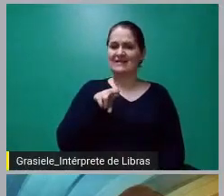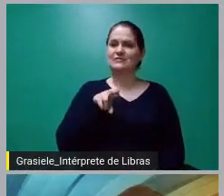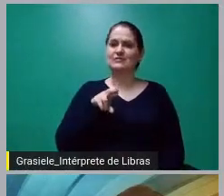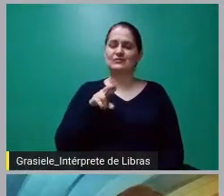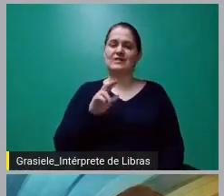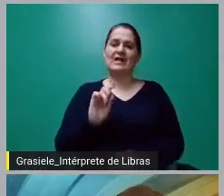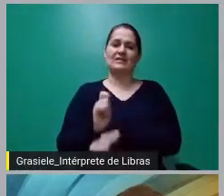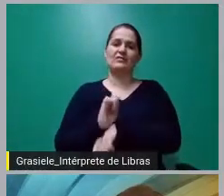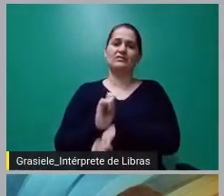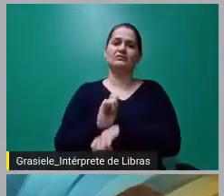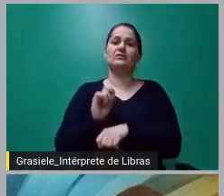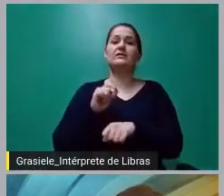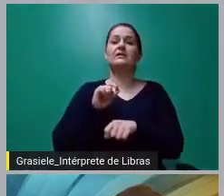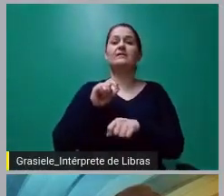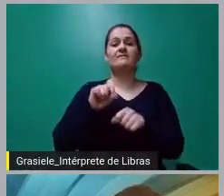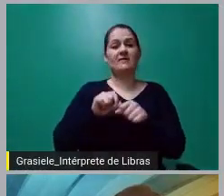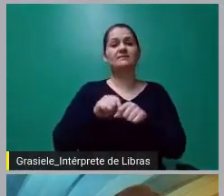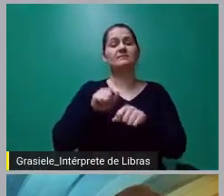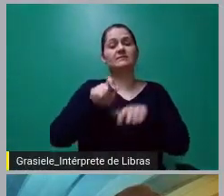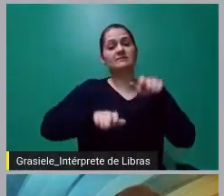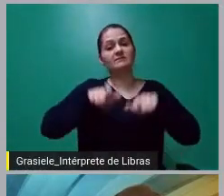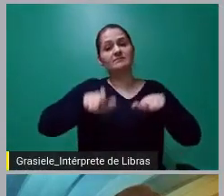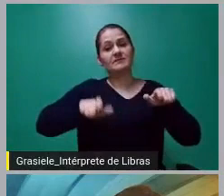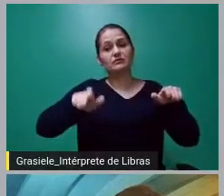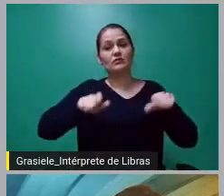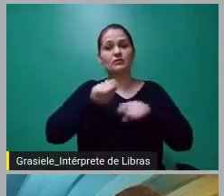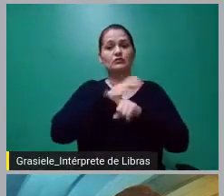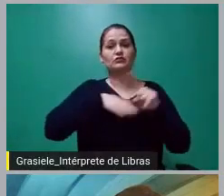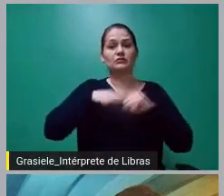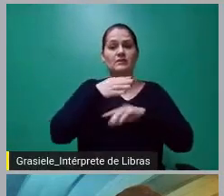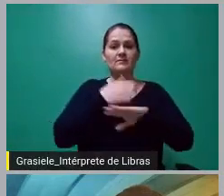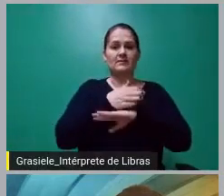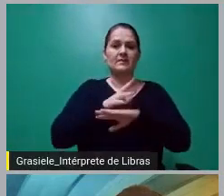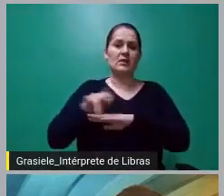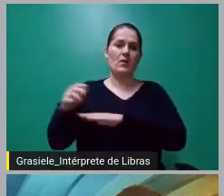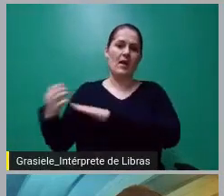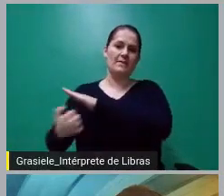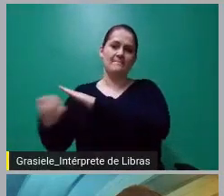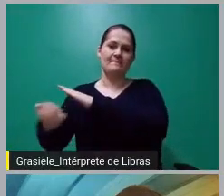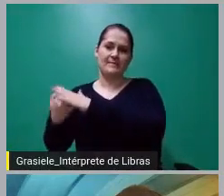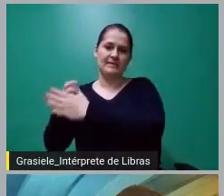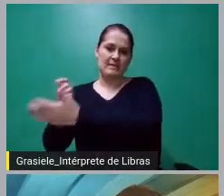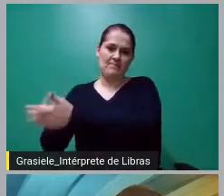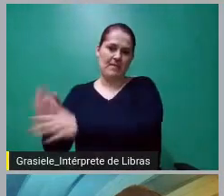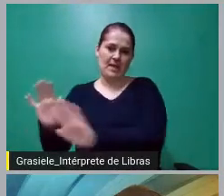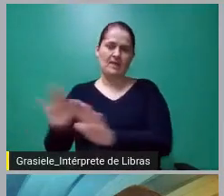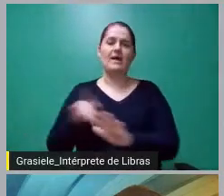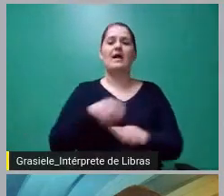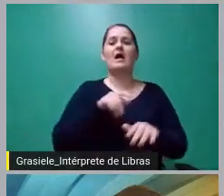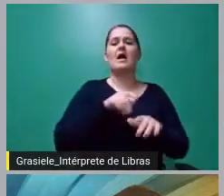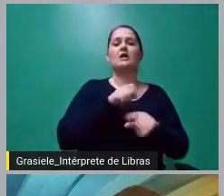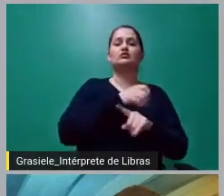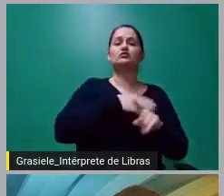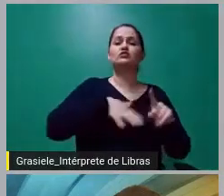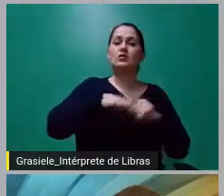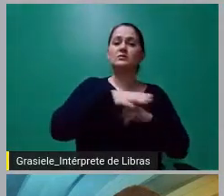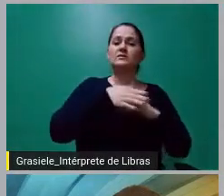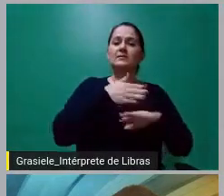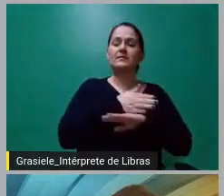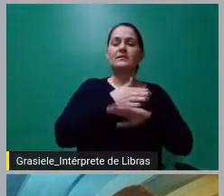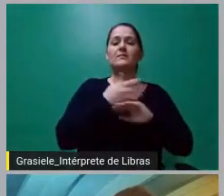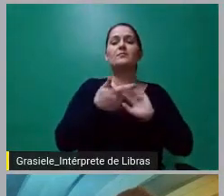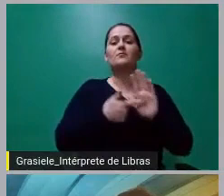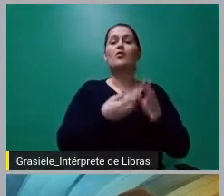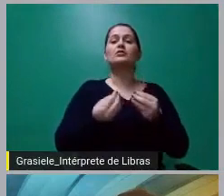do mercado. A auditoria mostra o caminho do dinheiro, mostra os meandros